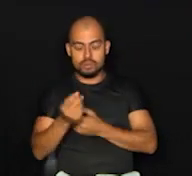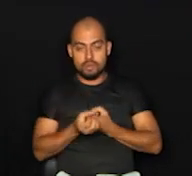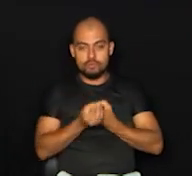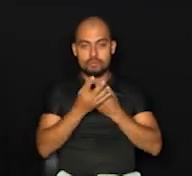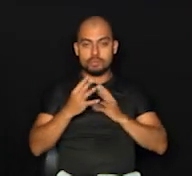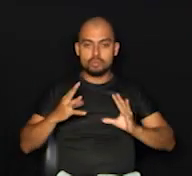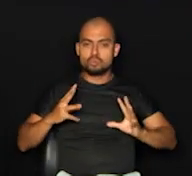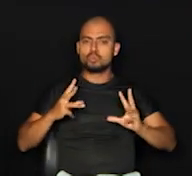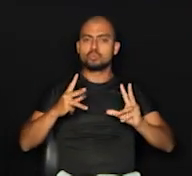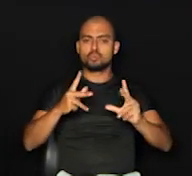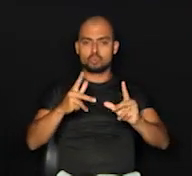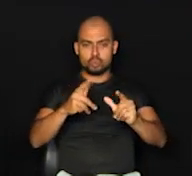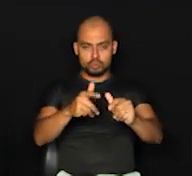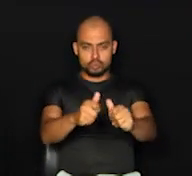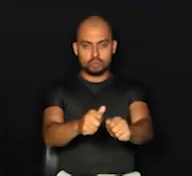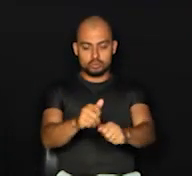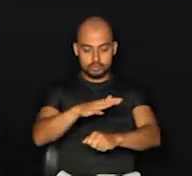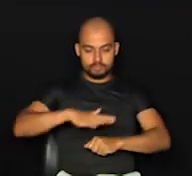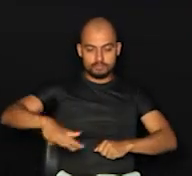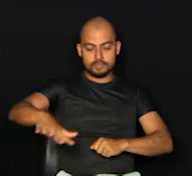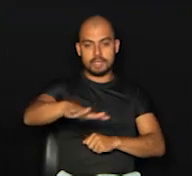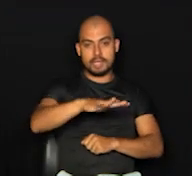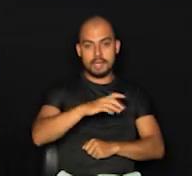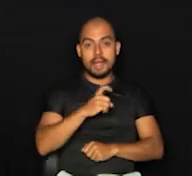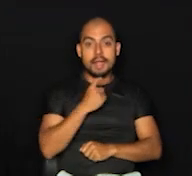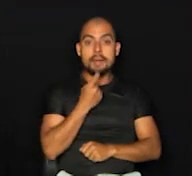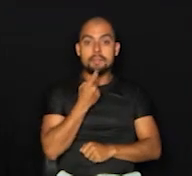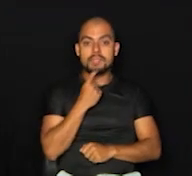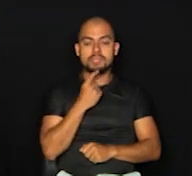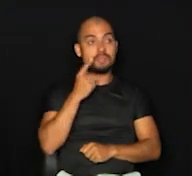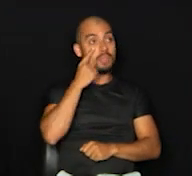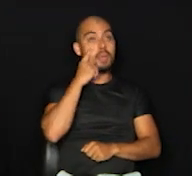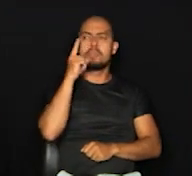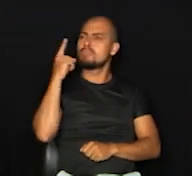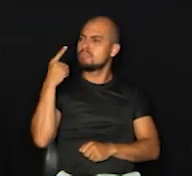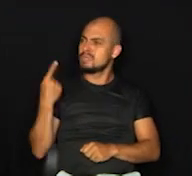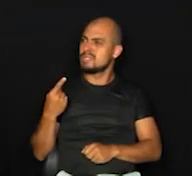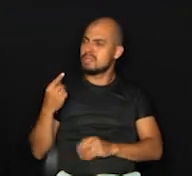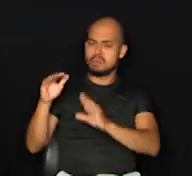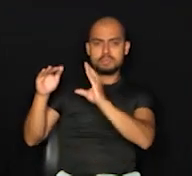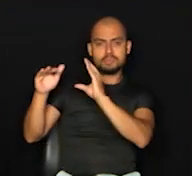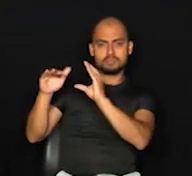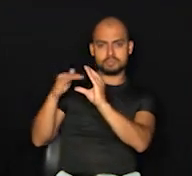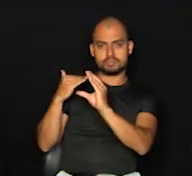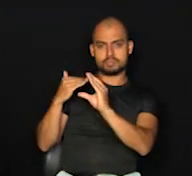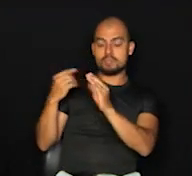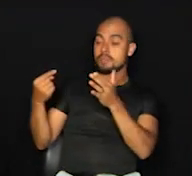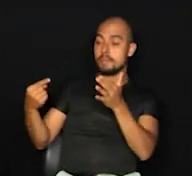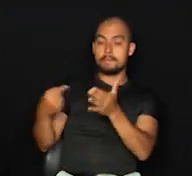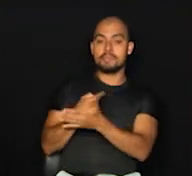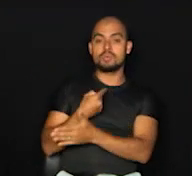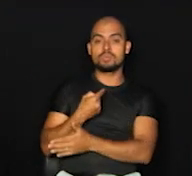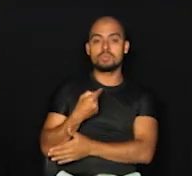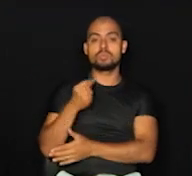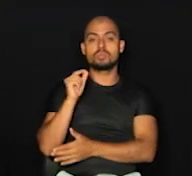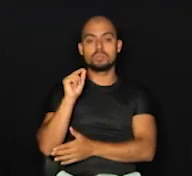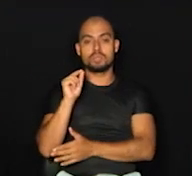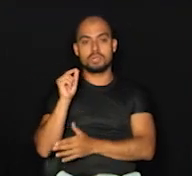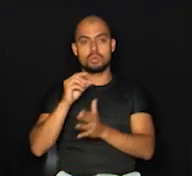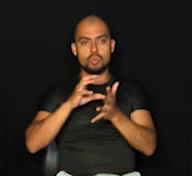completas das notícias da metrópole de Campinas. Mina Abreu, a gente recebeu uma mensagem aqui perguntando sobre os dados